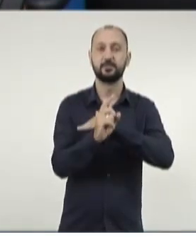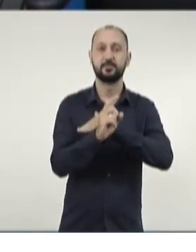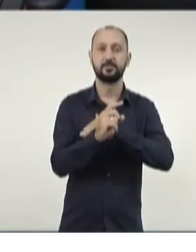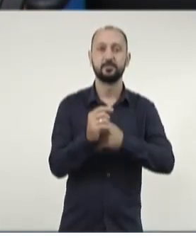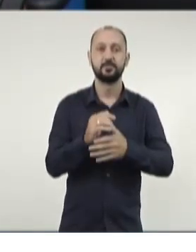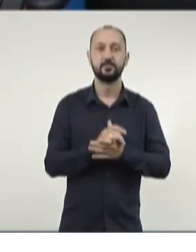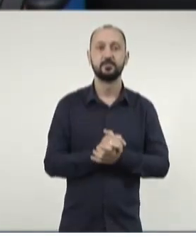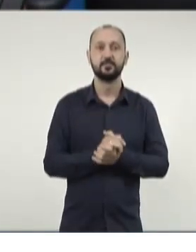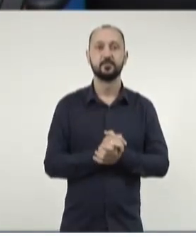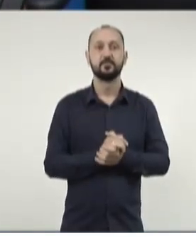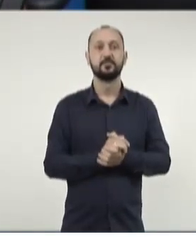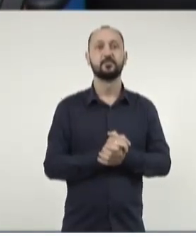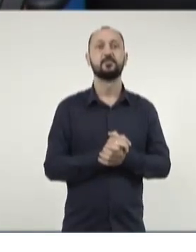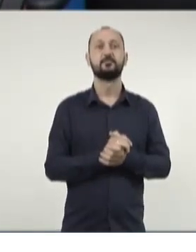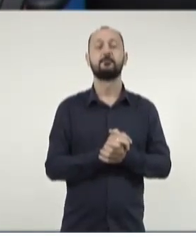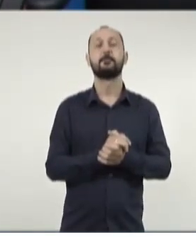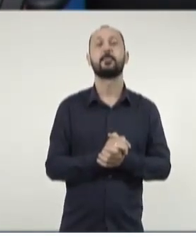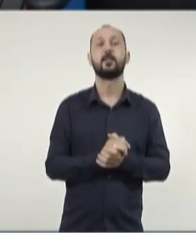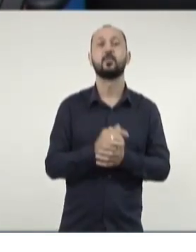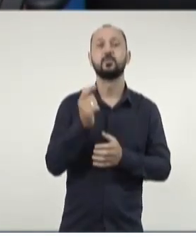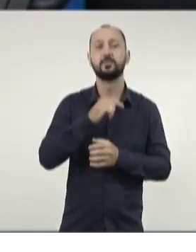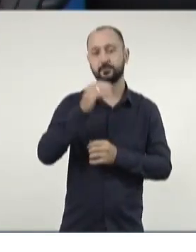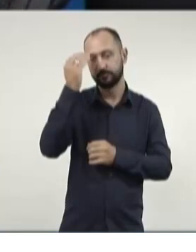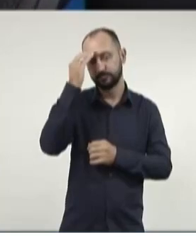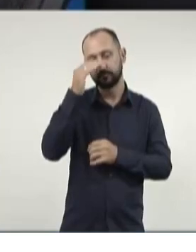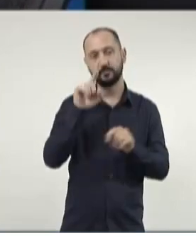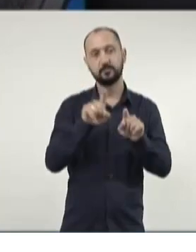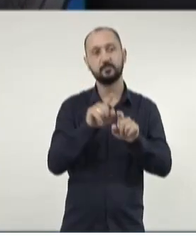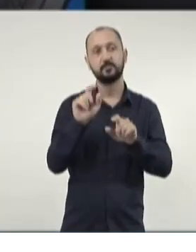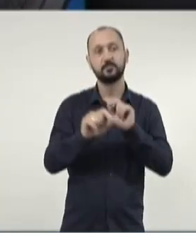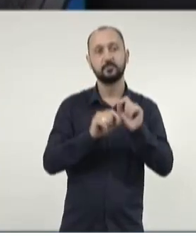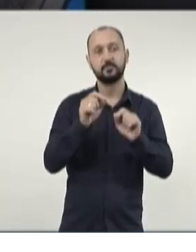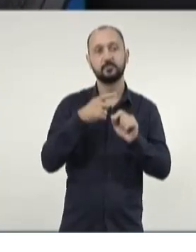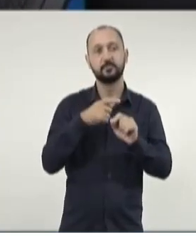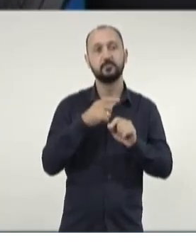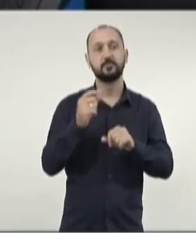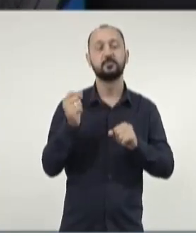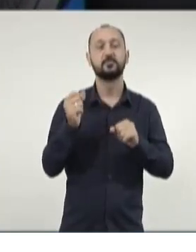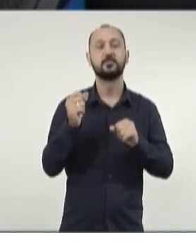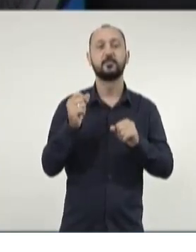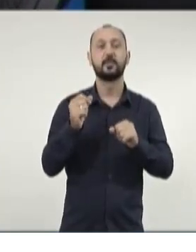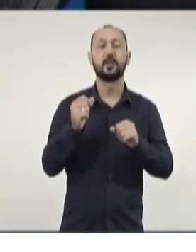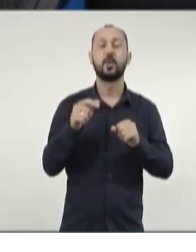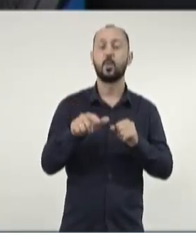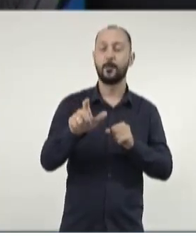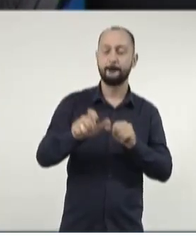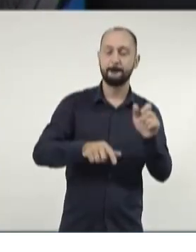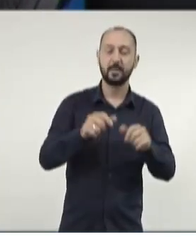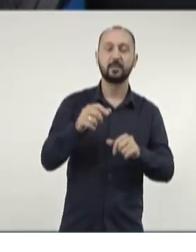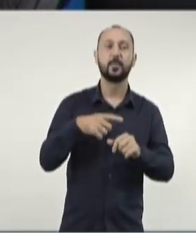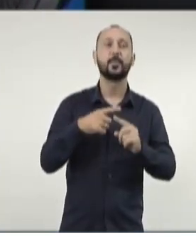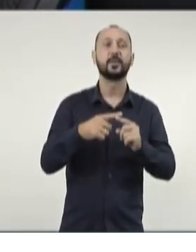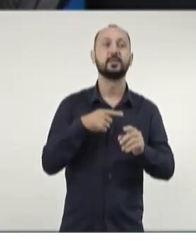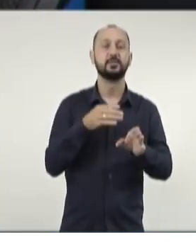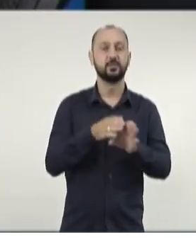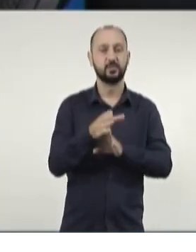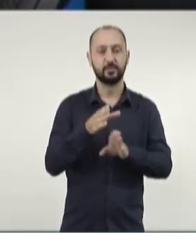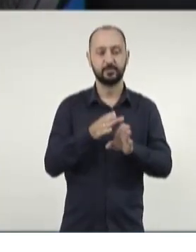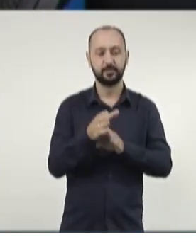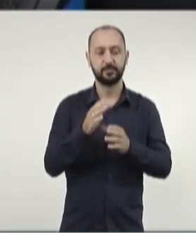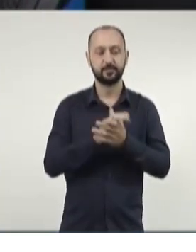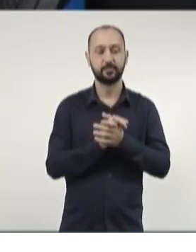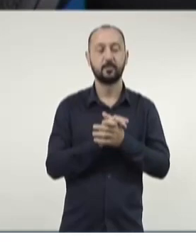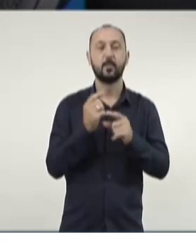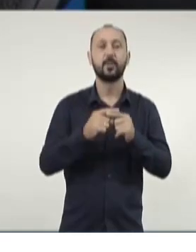né? Para que isso possa ser compreendido também pelo paciente, porque está sendo recomendado.